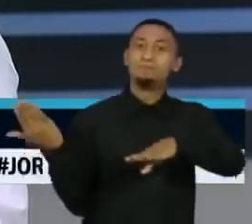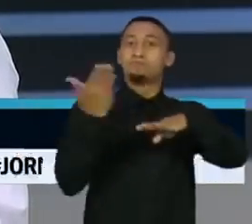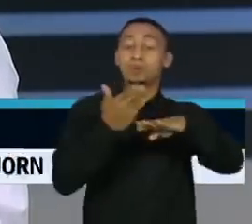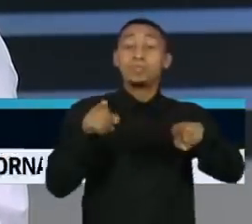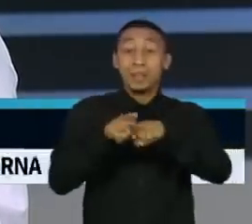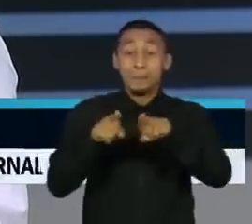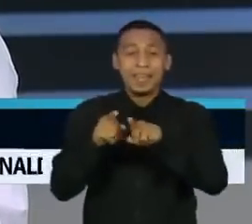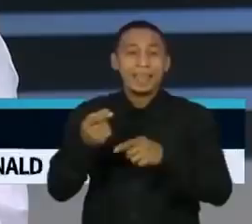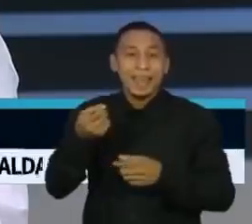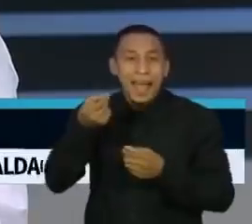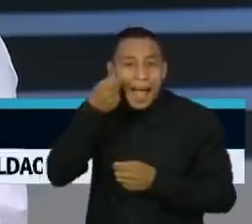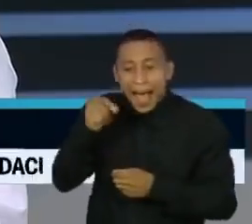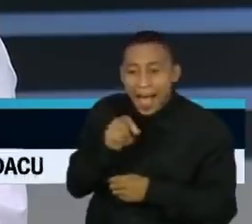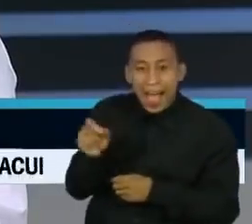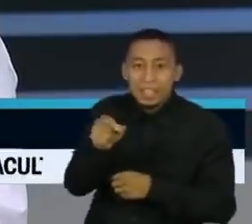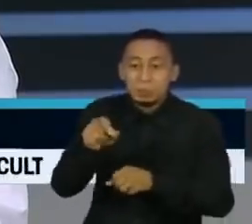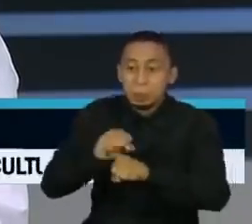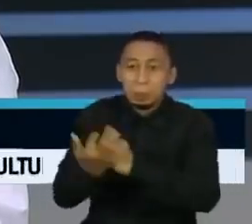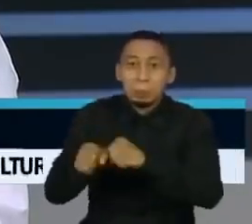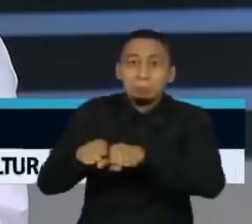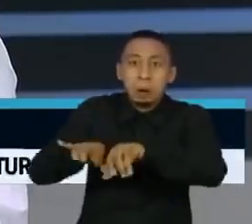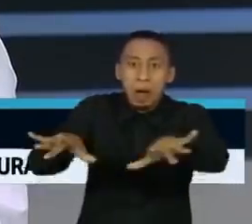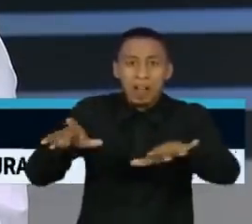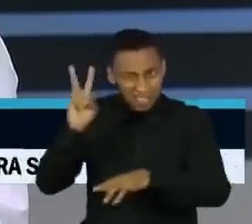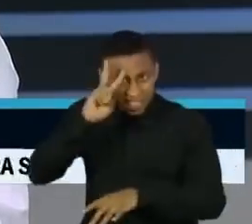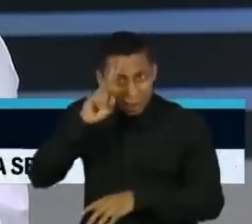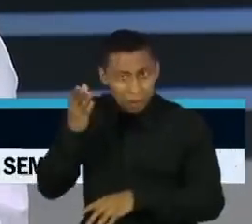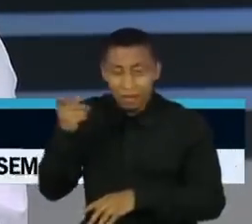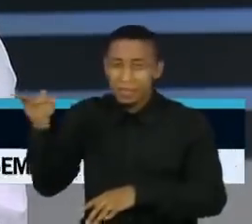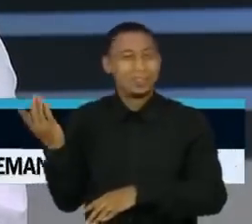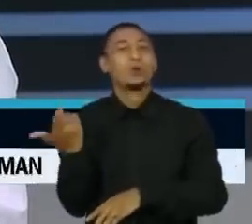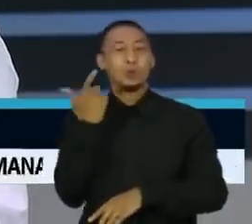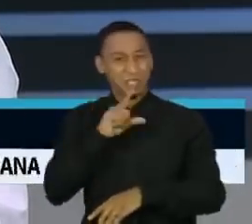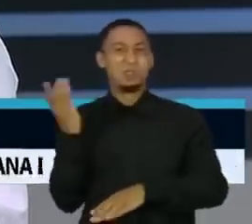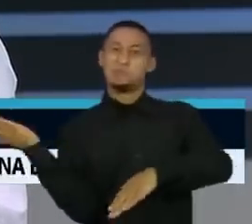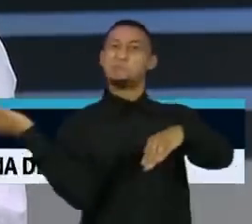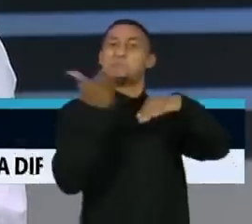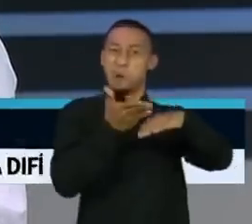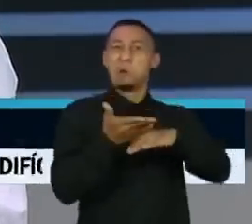Então, parabéns, Roberto Jefferson, você conseguiu.